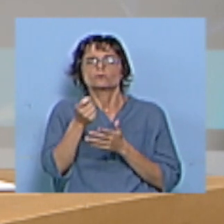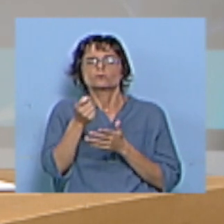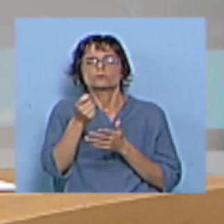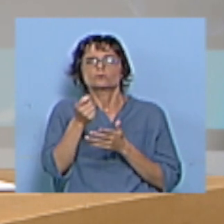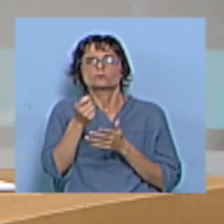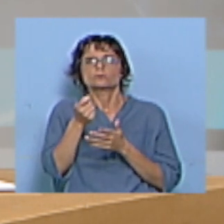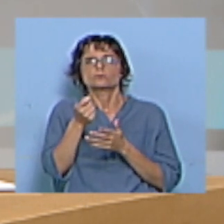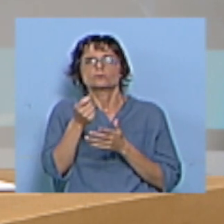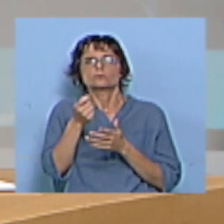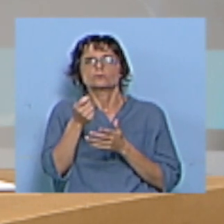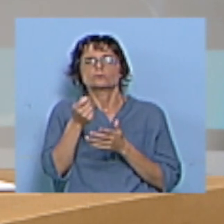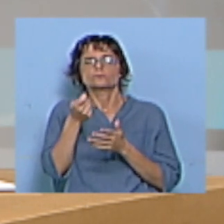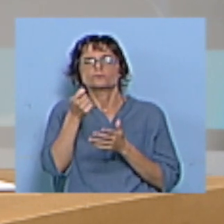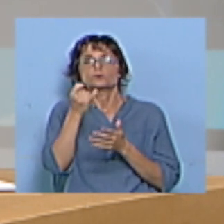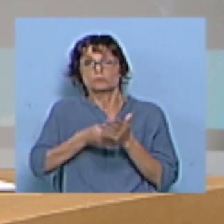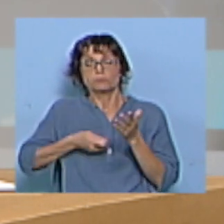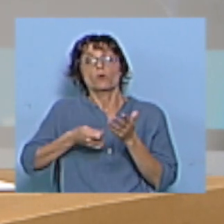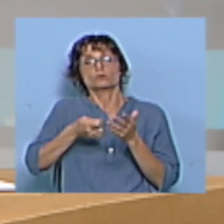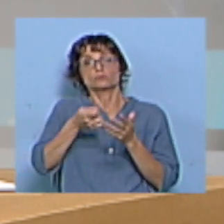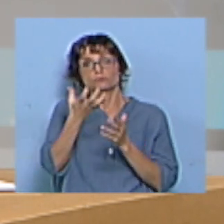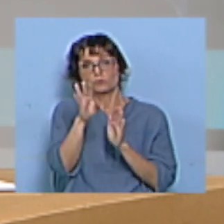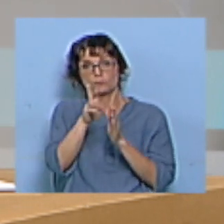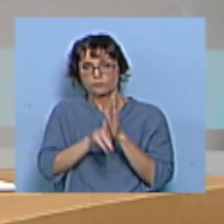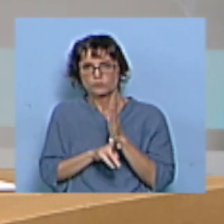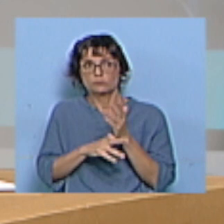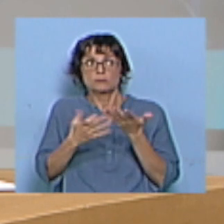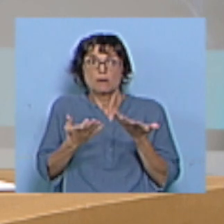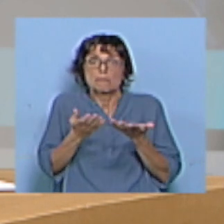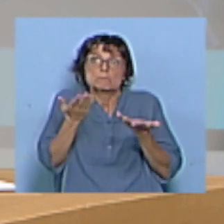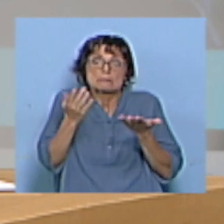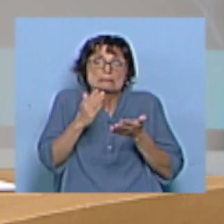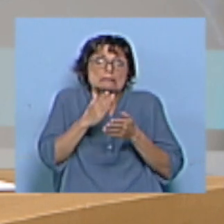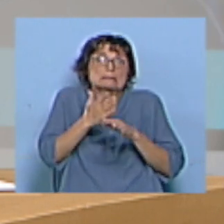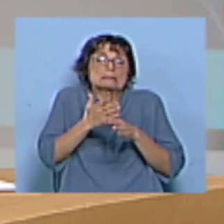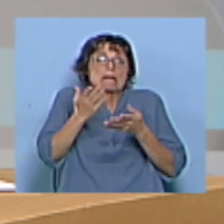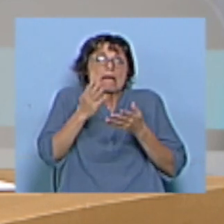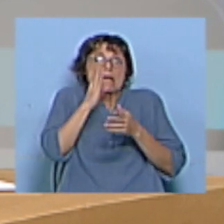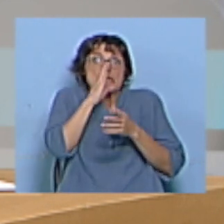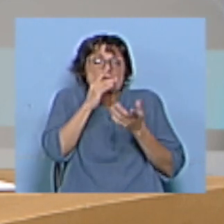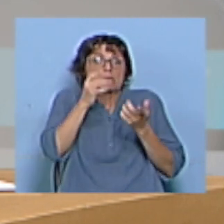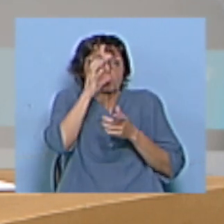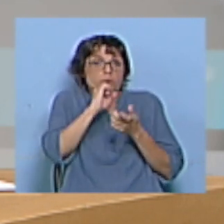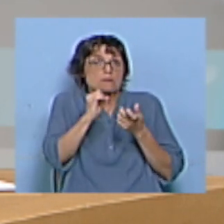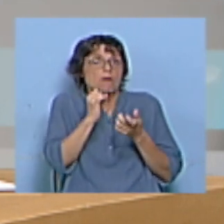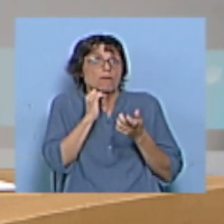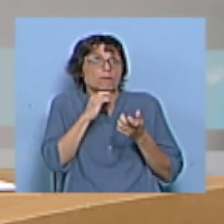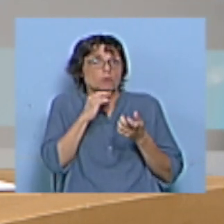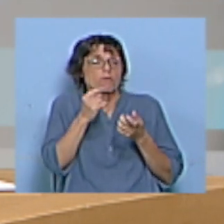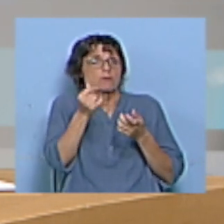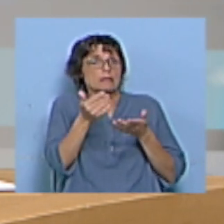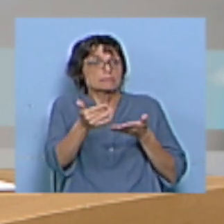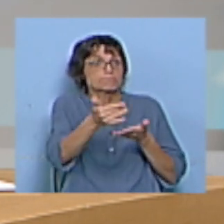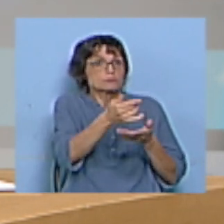o Estado, ganhando margem de manobra para o aeroporto de Lisboa, que vai ser construído, pode se